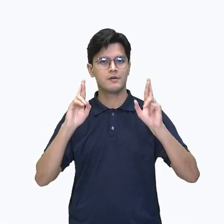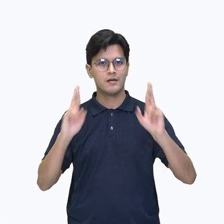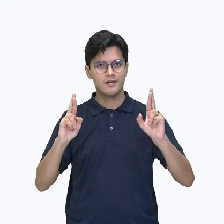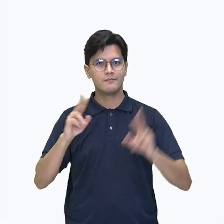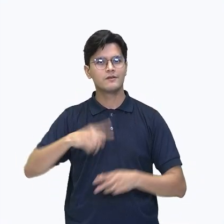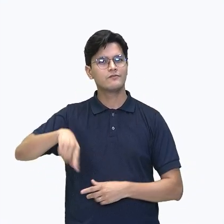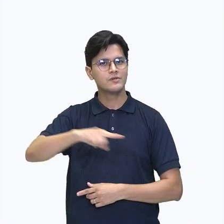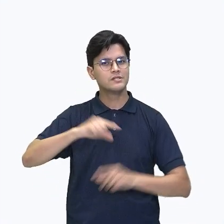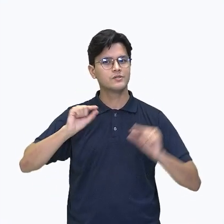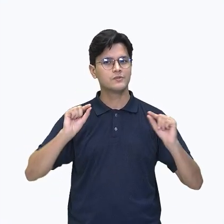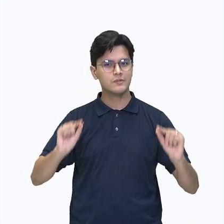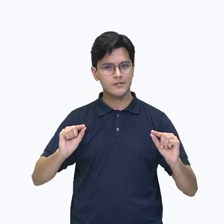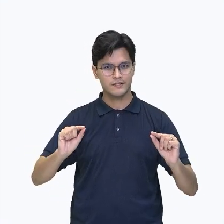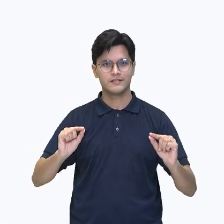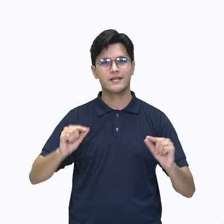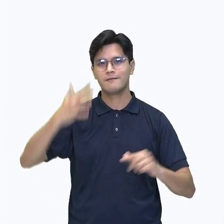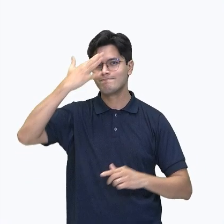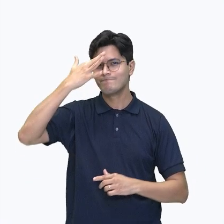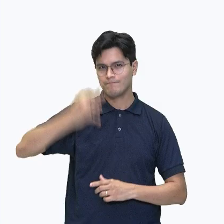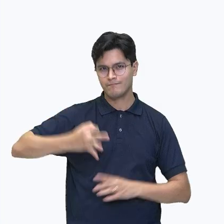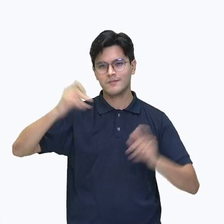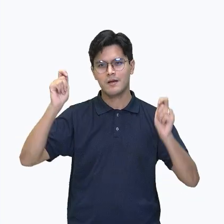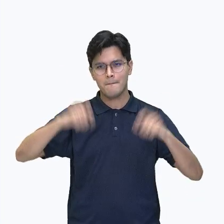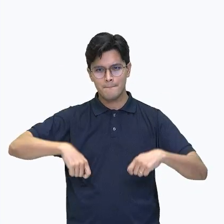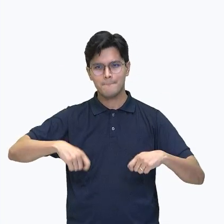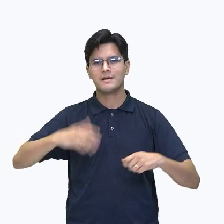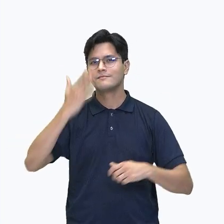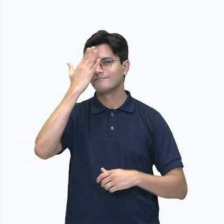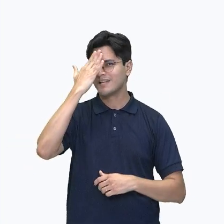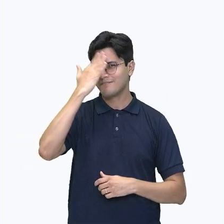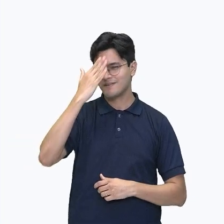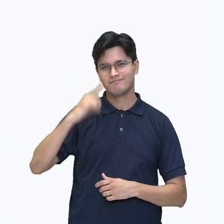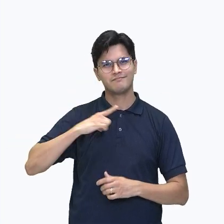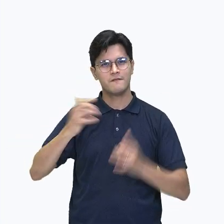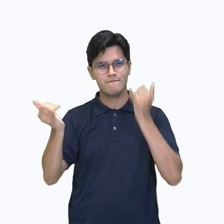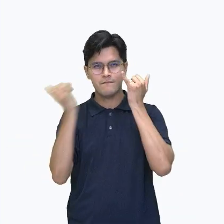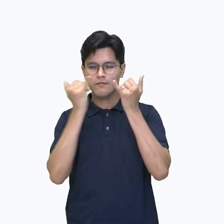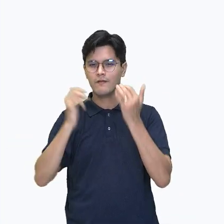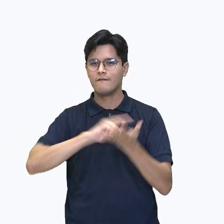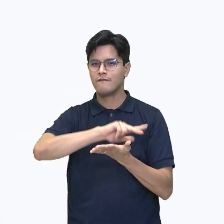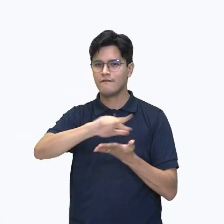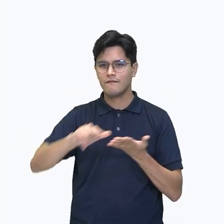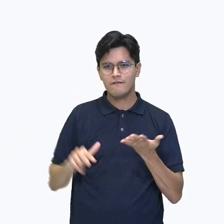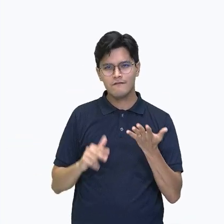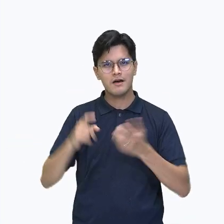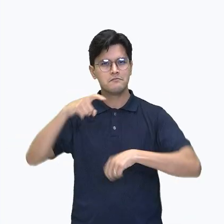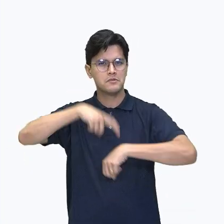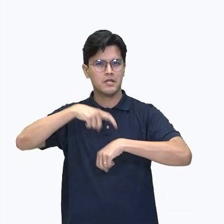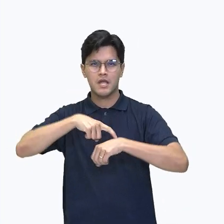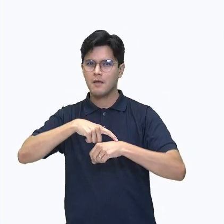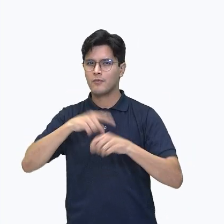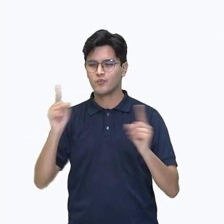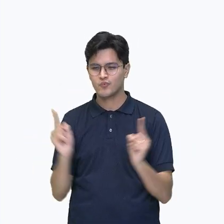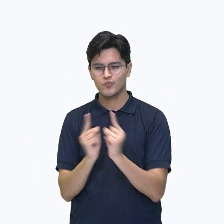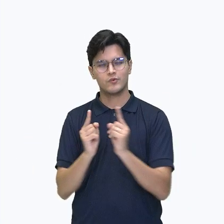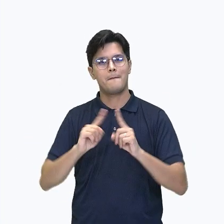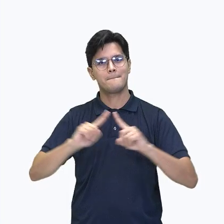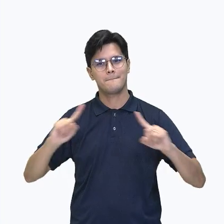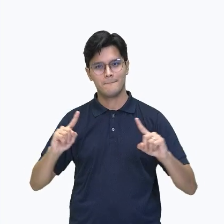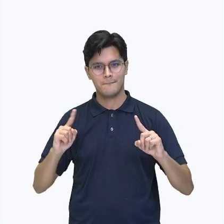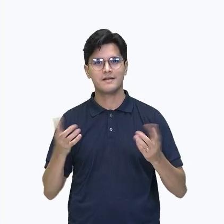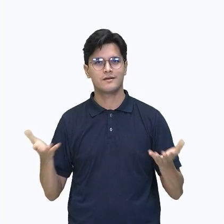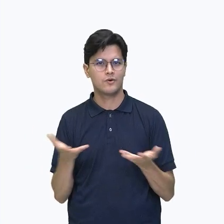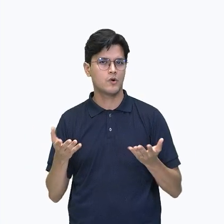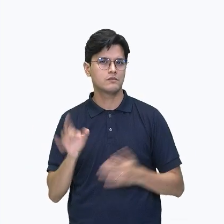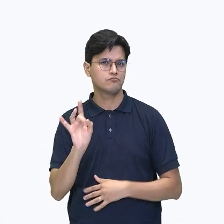aí conseguido compreender. Claro que são muitas informações, num tempo um pouquinho mais curto, mas a ideia é a gente dar uma